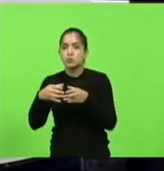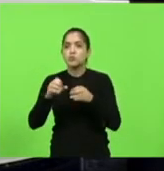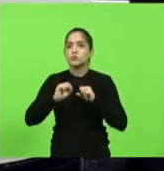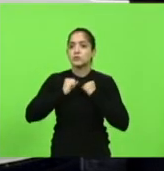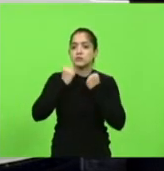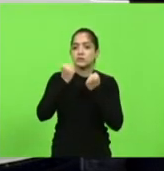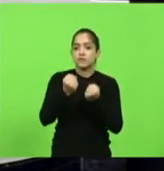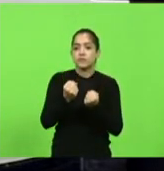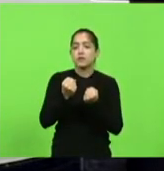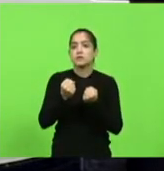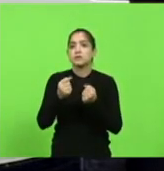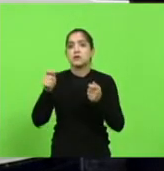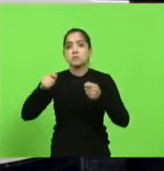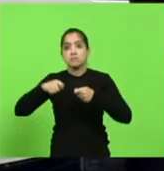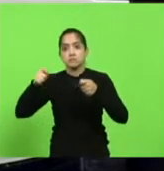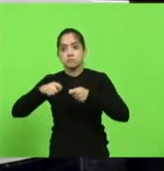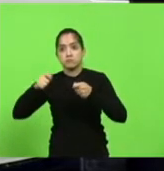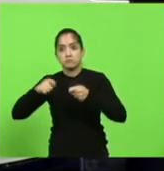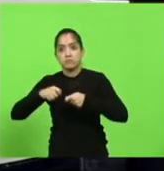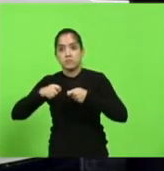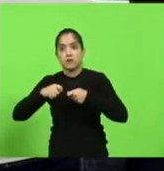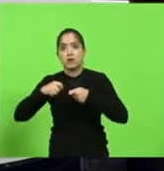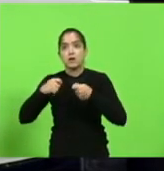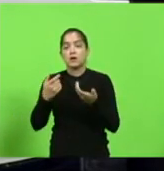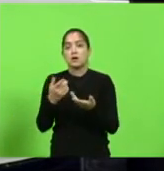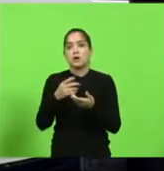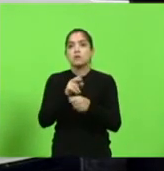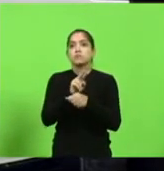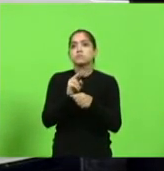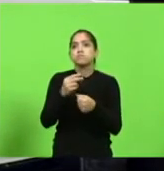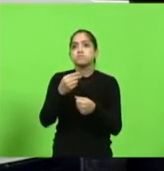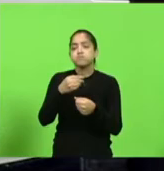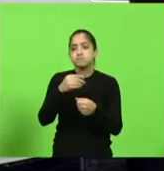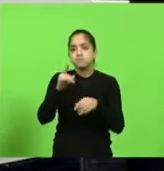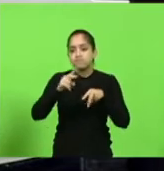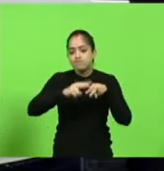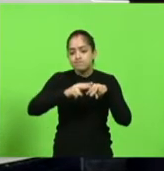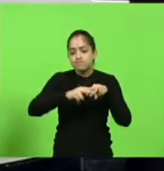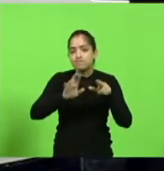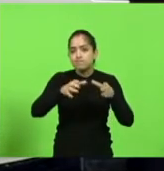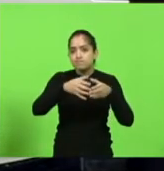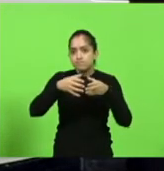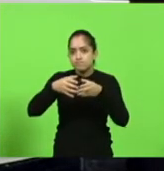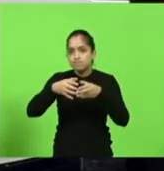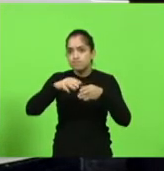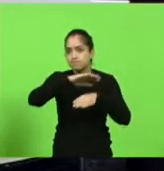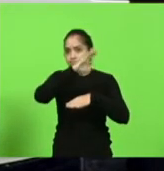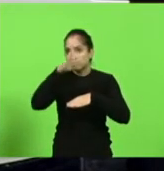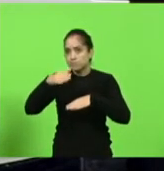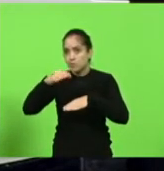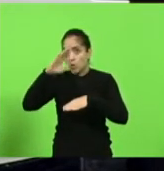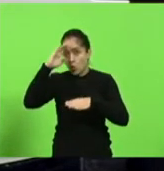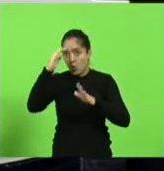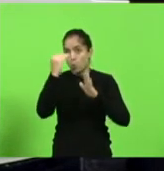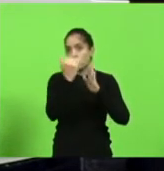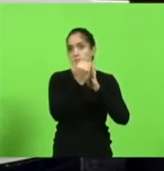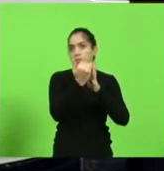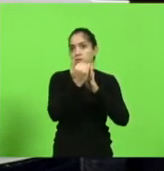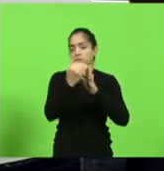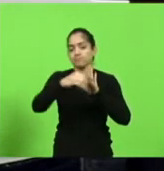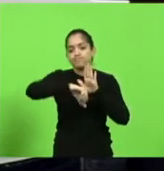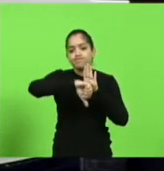que dar, Sargento Lima, os mandados de prisão para essas ONGs lá no morro cumprir e trazer aqueles bandidos